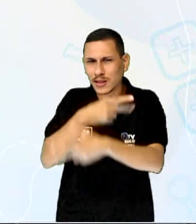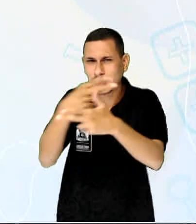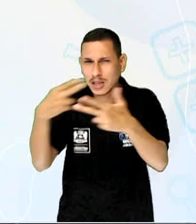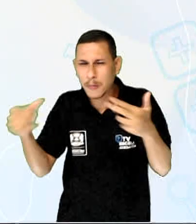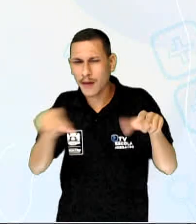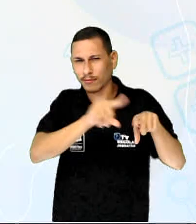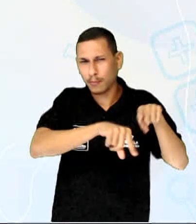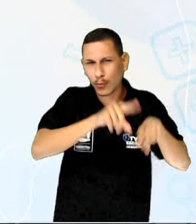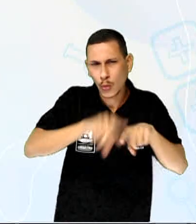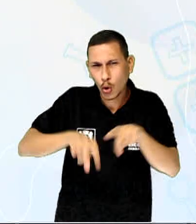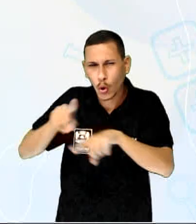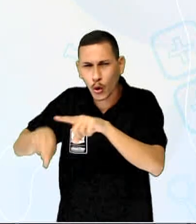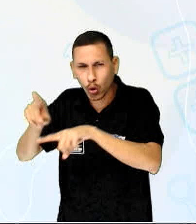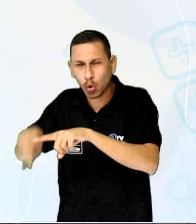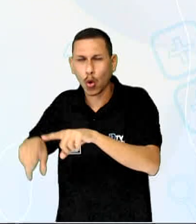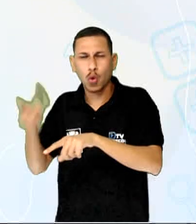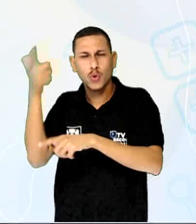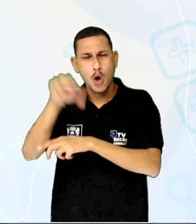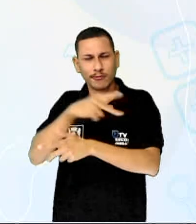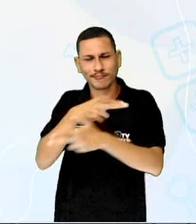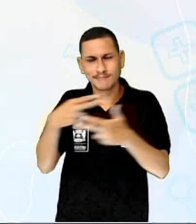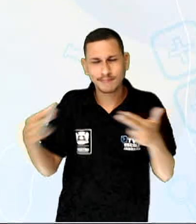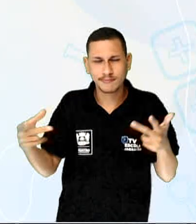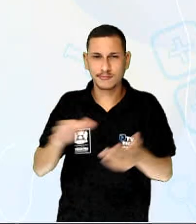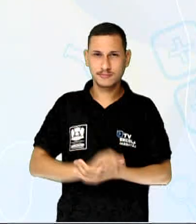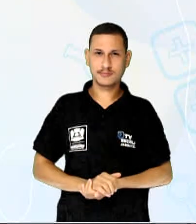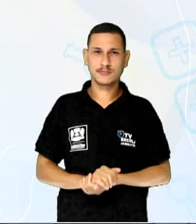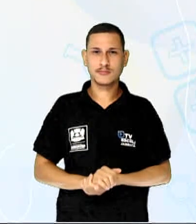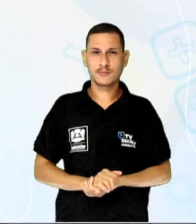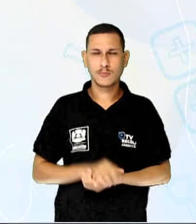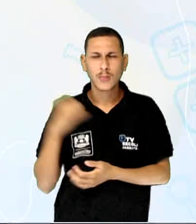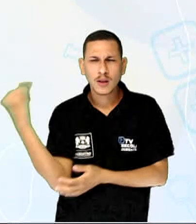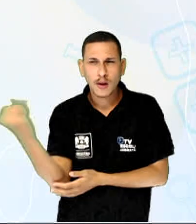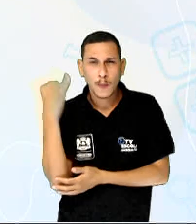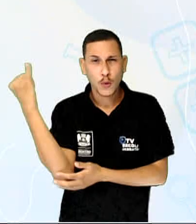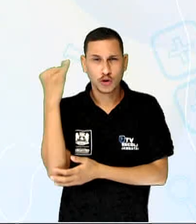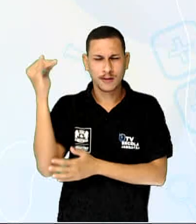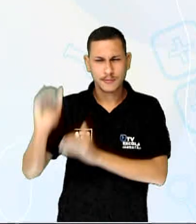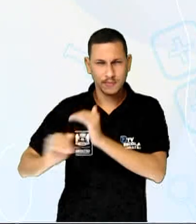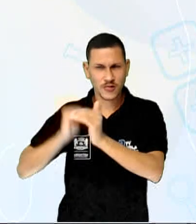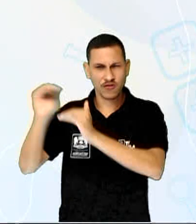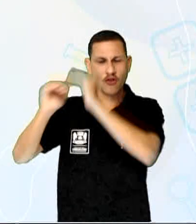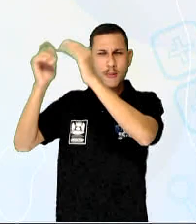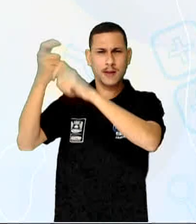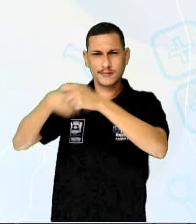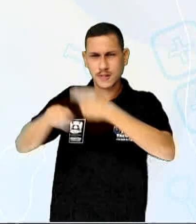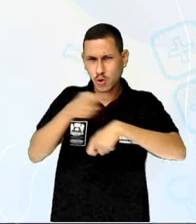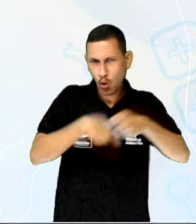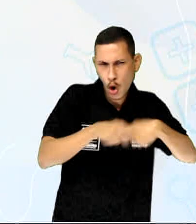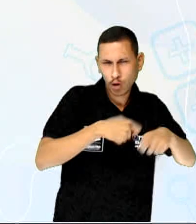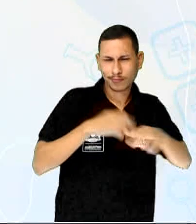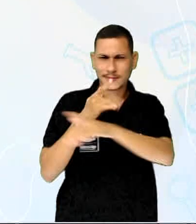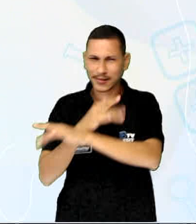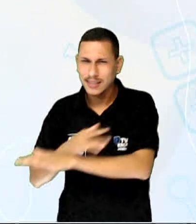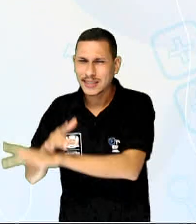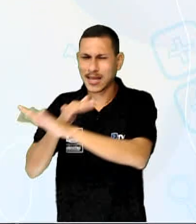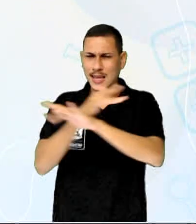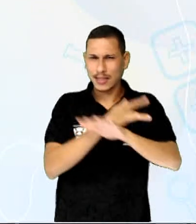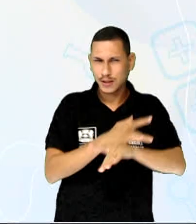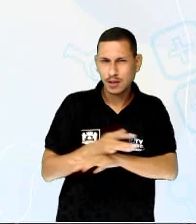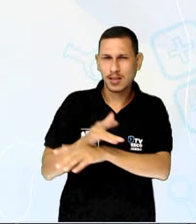matérias-primas e muitas outras cargas. Possuem grande relevância para o desenvolvimento econômico das cidades e